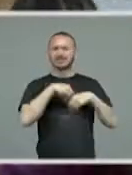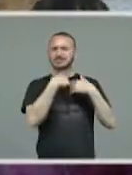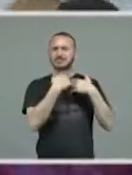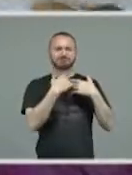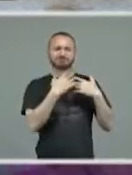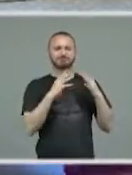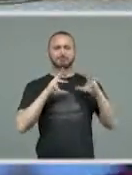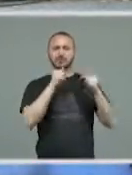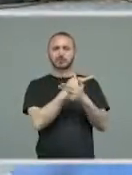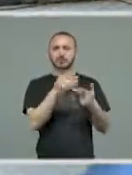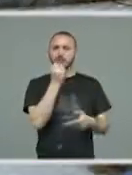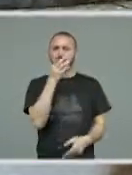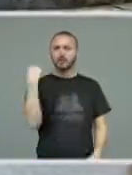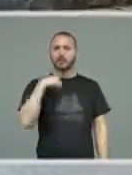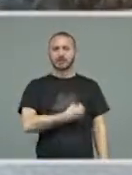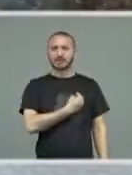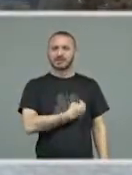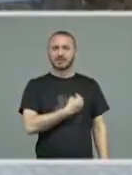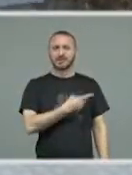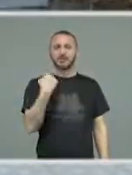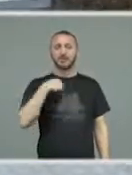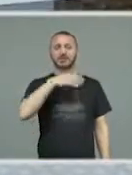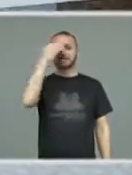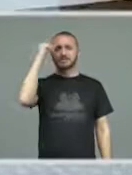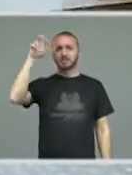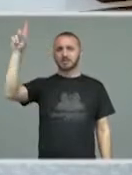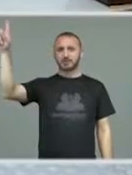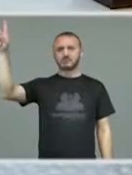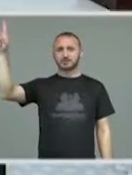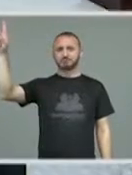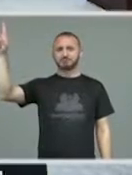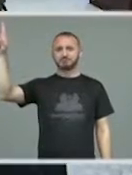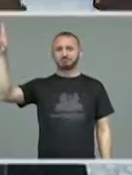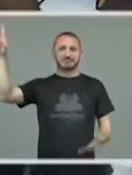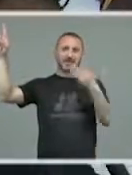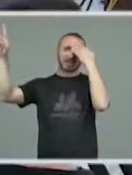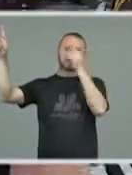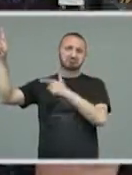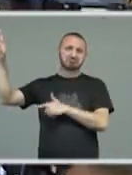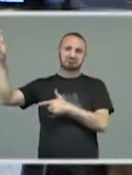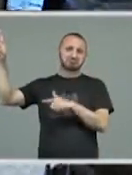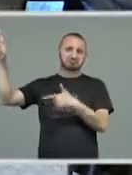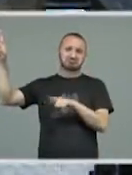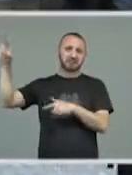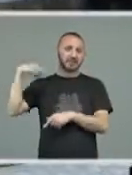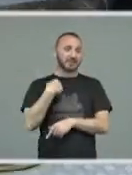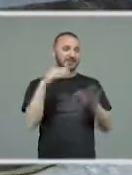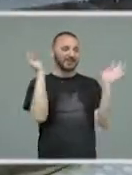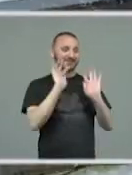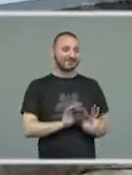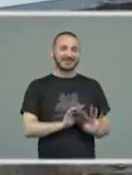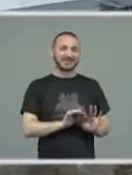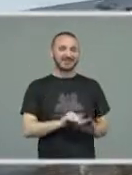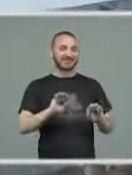precisar, abastecido está, e levar como exercício da vida. Essa festa não